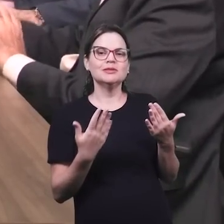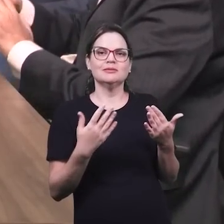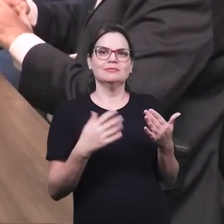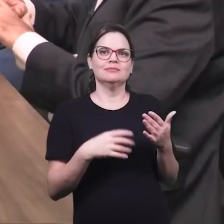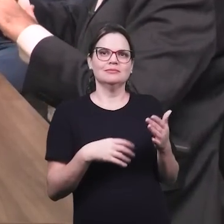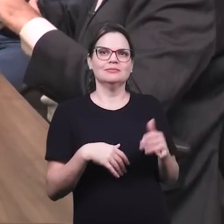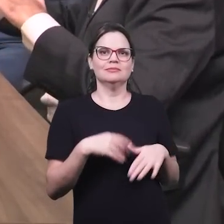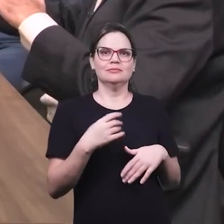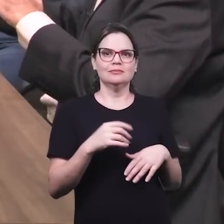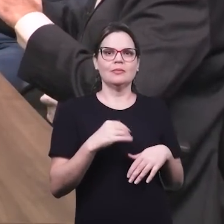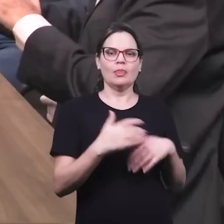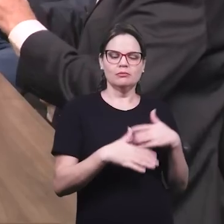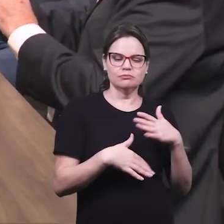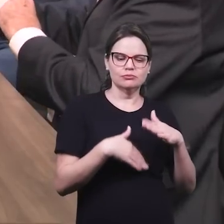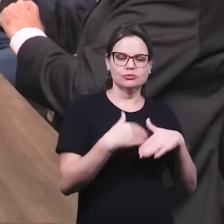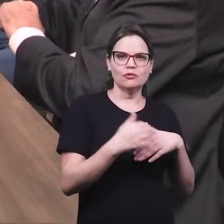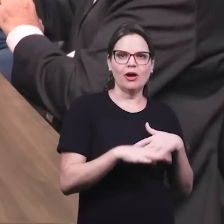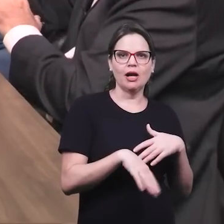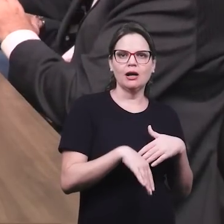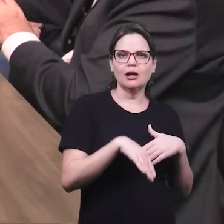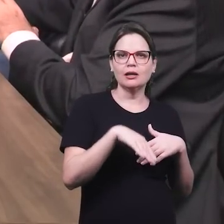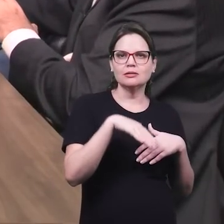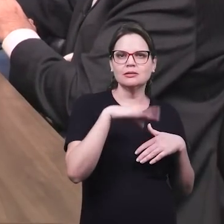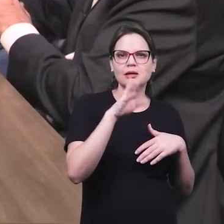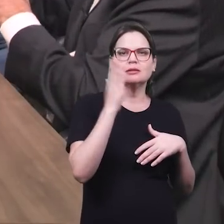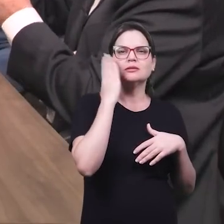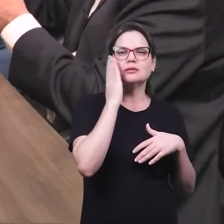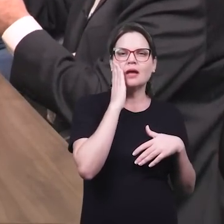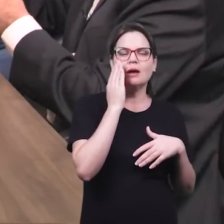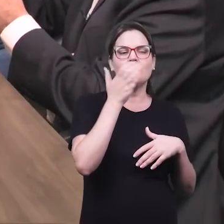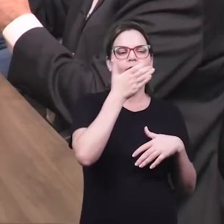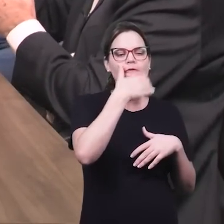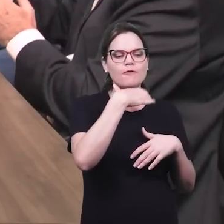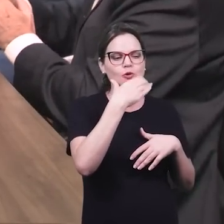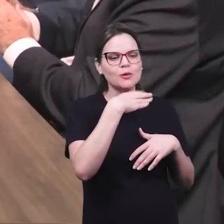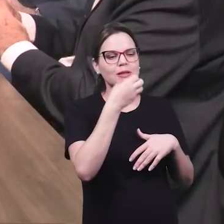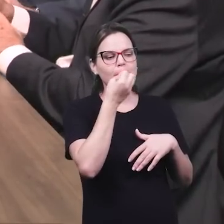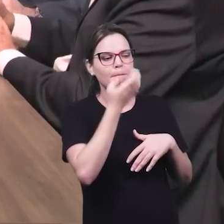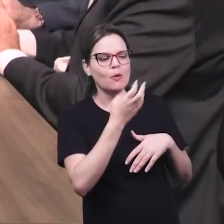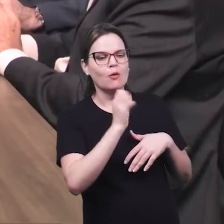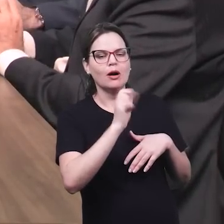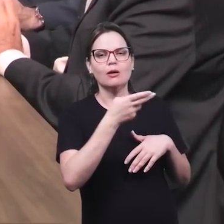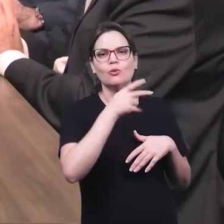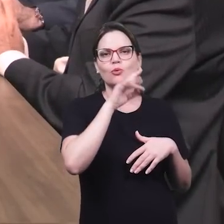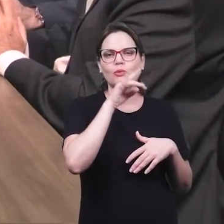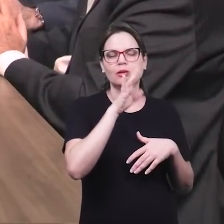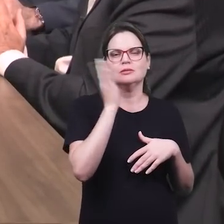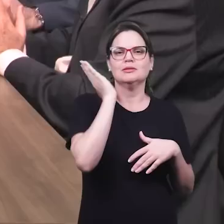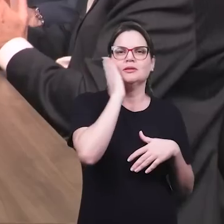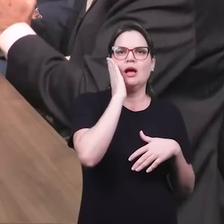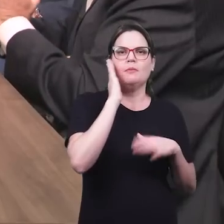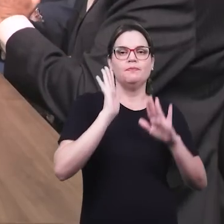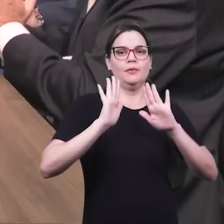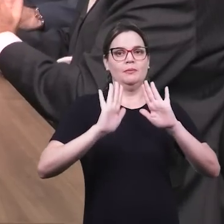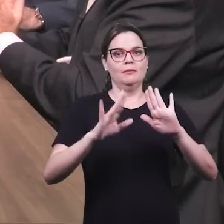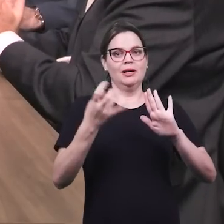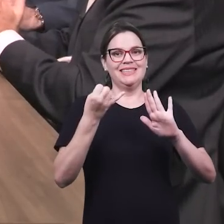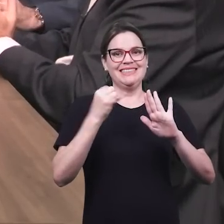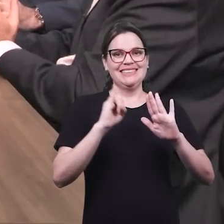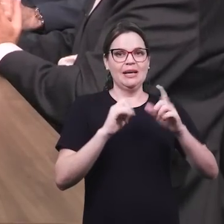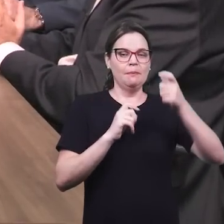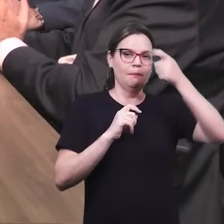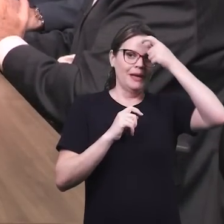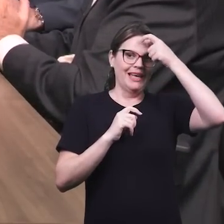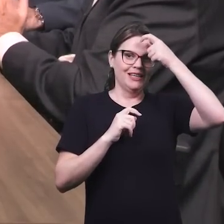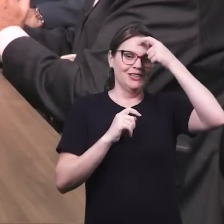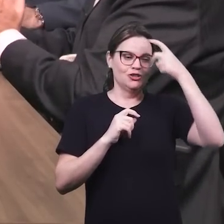choque, e vai no crescimento, ela sabe uma fruta, quando ela está madura e não. Mas se a mente